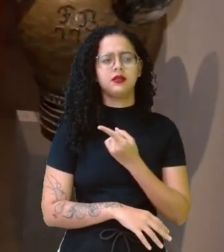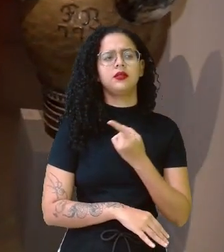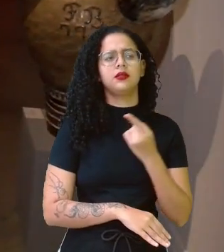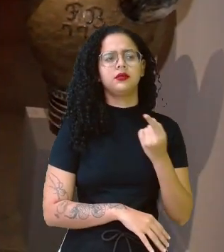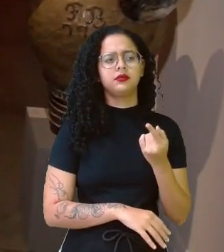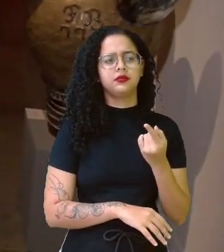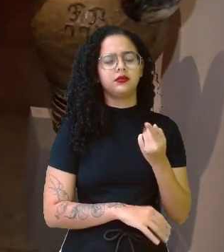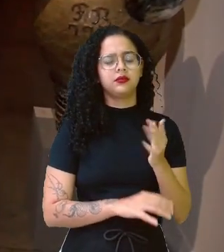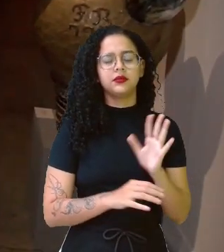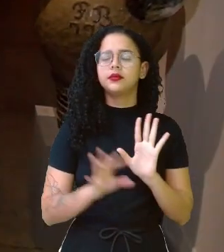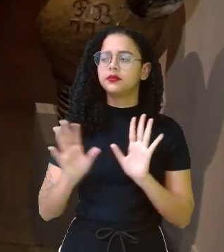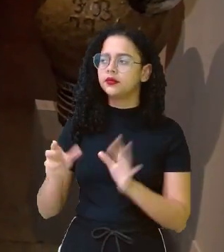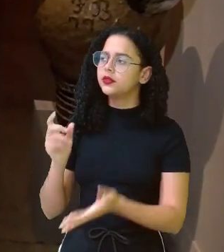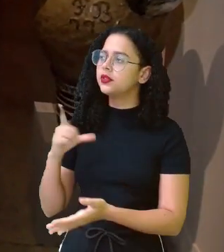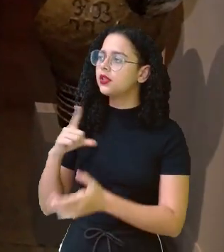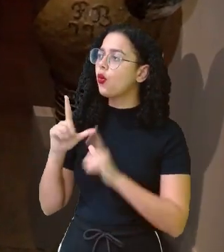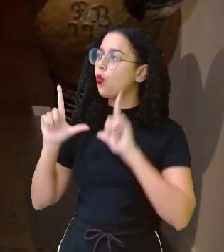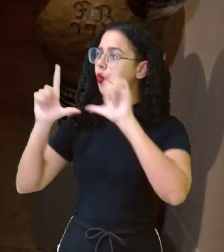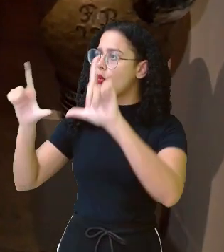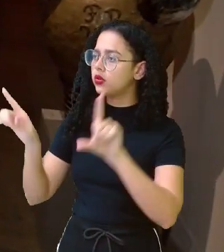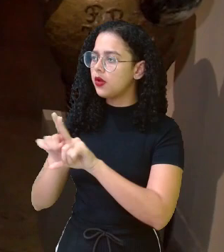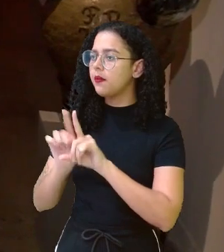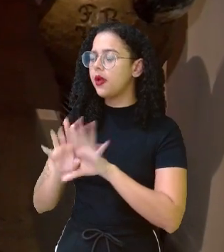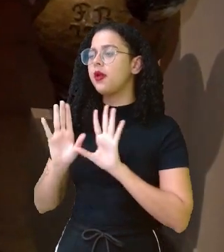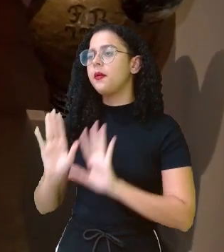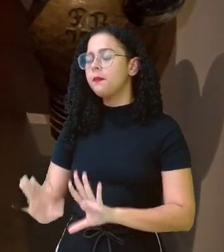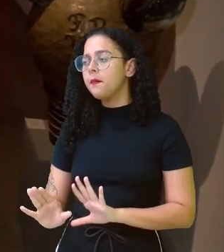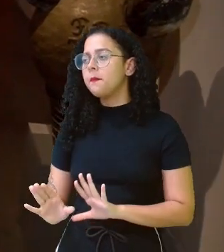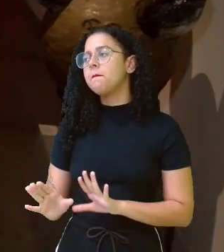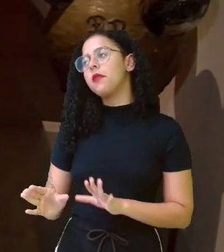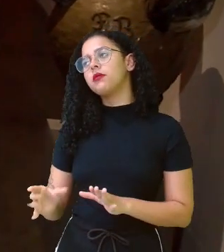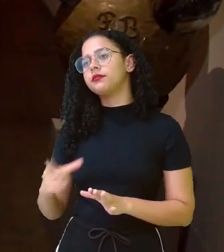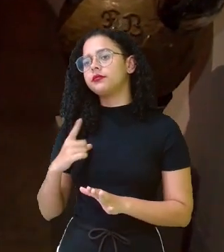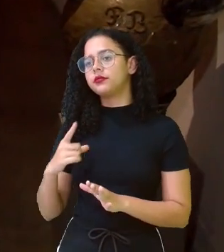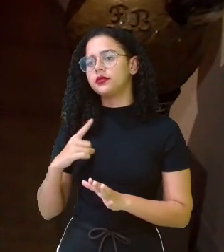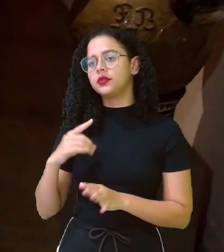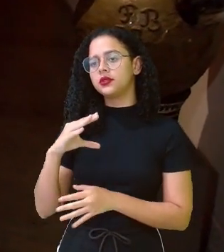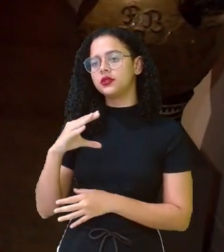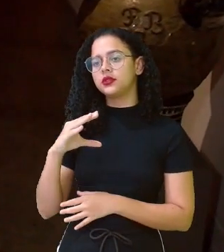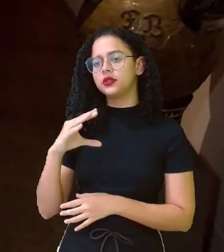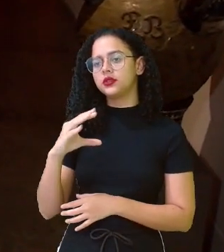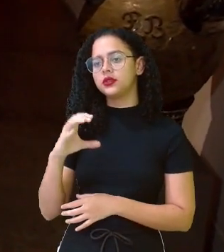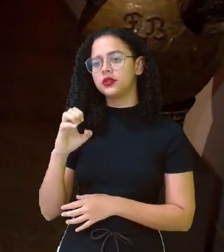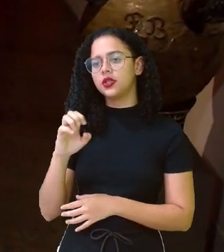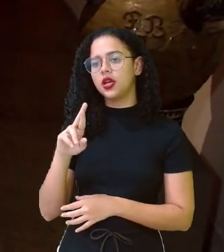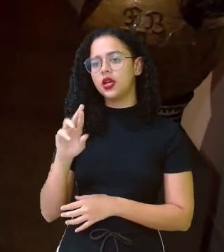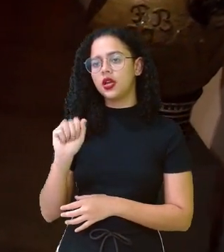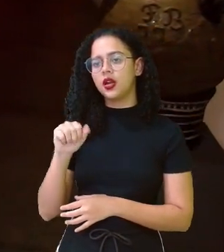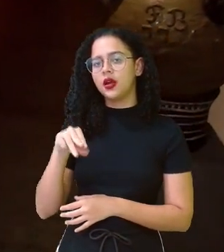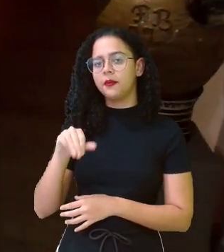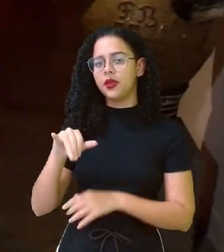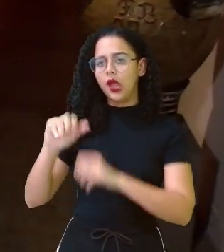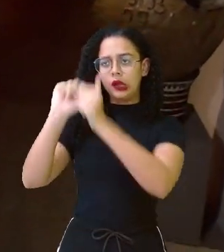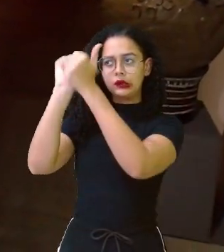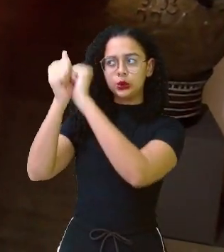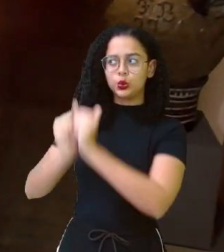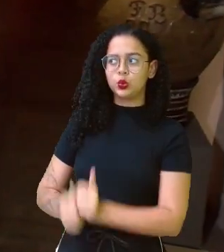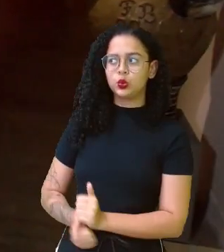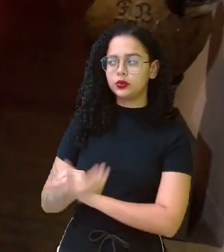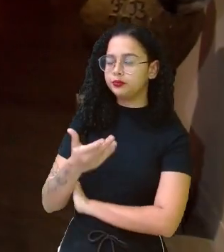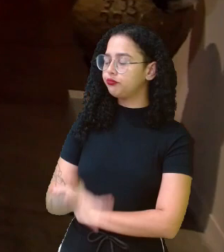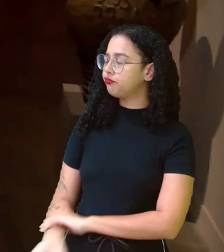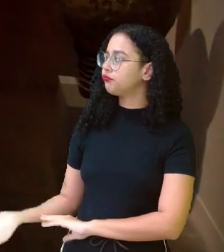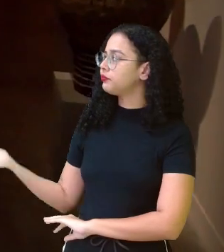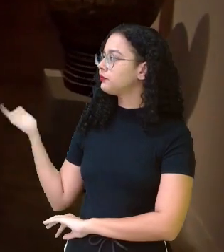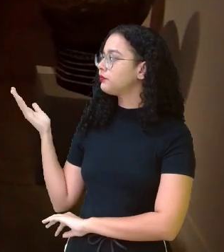No caso, a gente tem um quadro também, mas em termos de cerâmica, a parte, vamos dizer assim, de arte plástica, é essa representação. É interessante